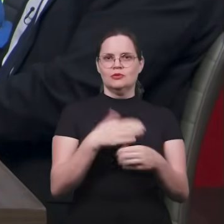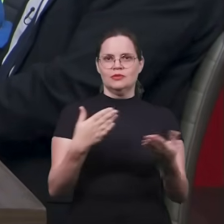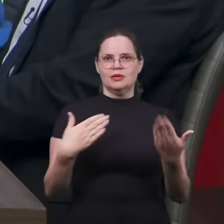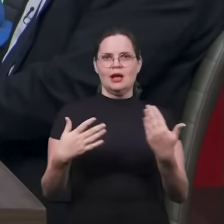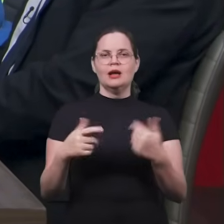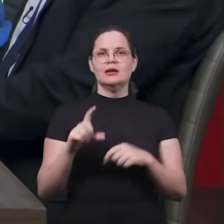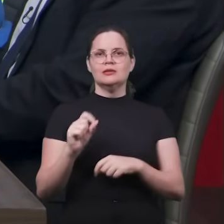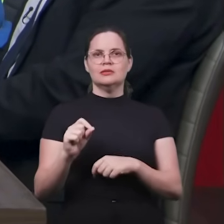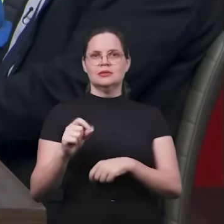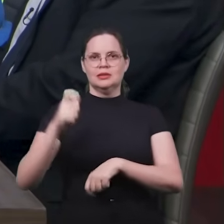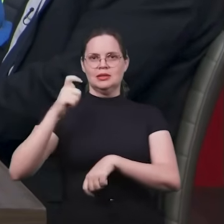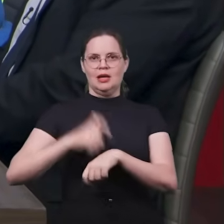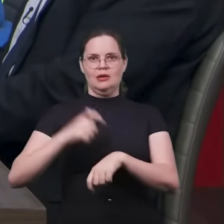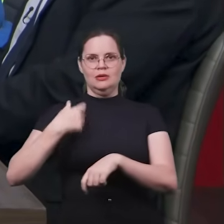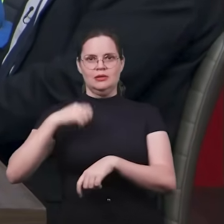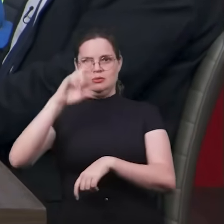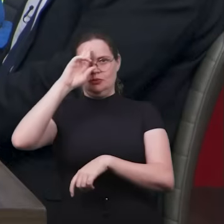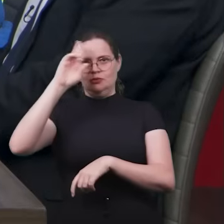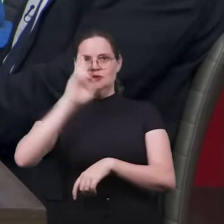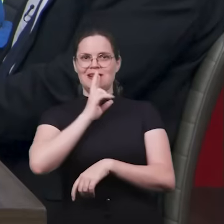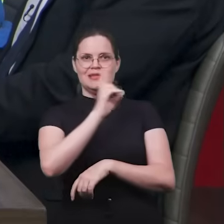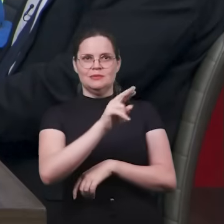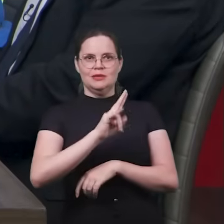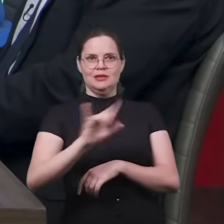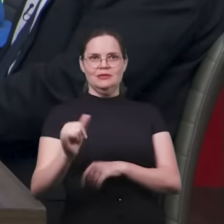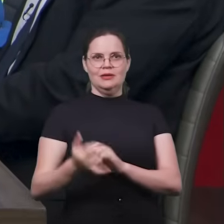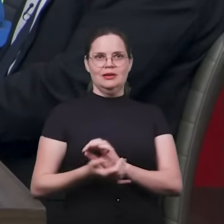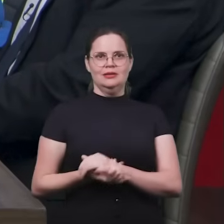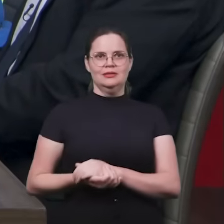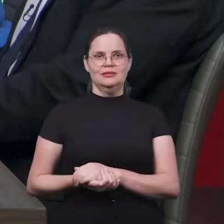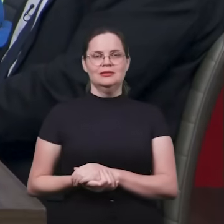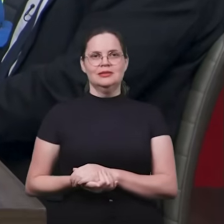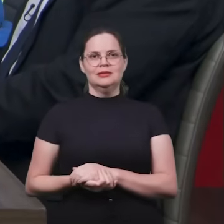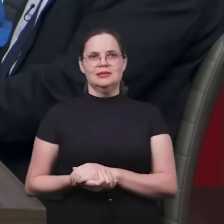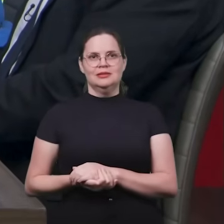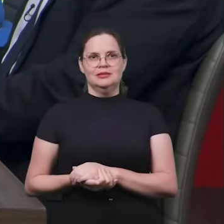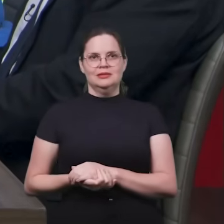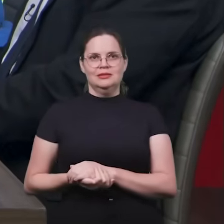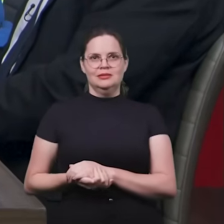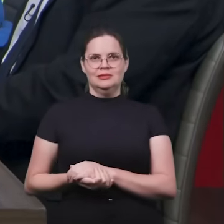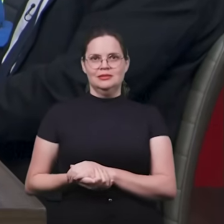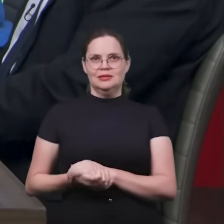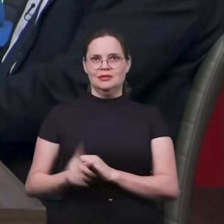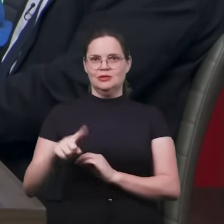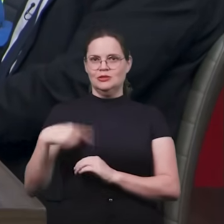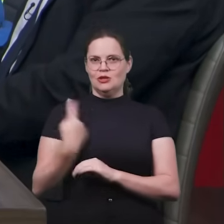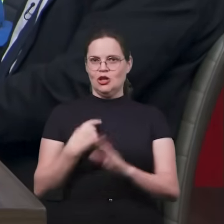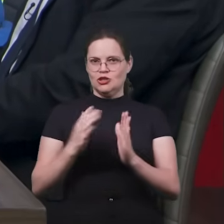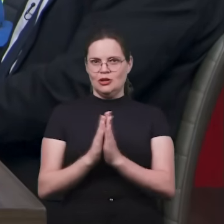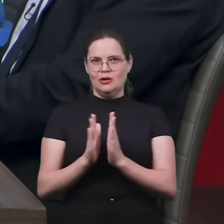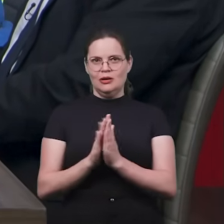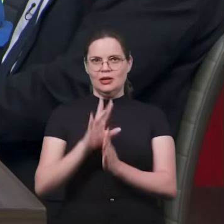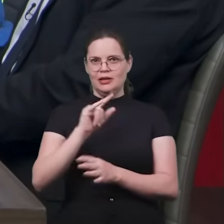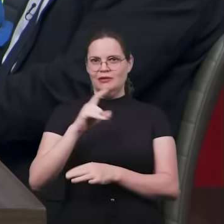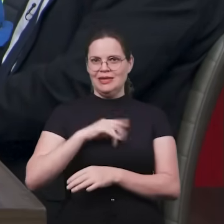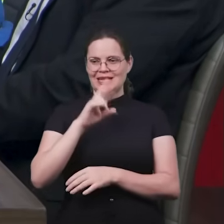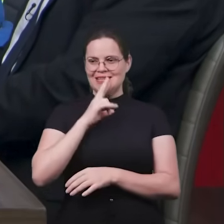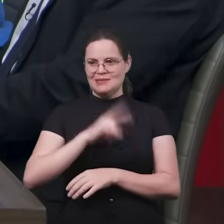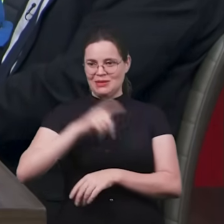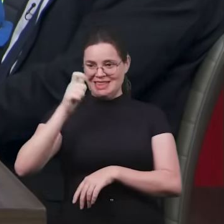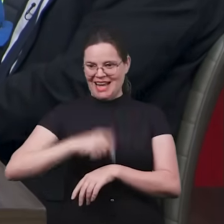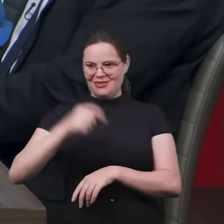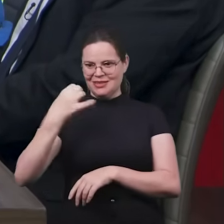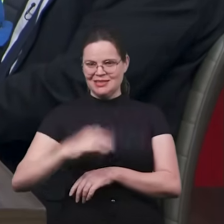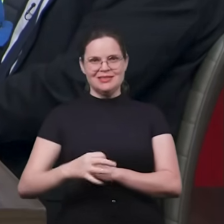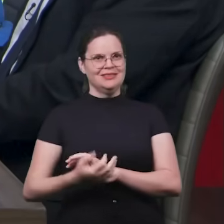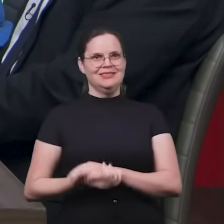naquele mesmo instante o Senhor vai dar resposta de oração? Quando, no mesmo momento? A gente ora e a gente vai ter naquela